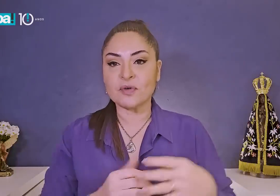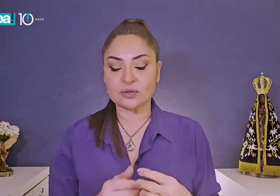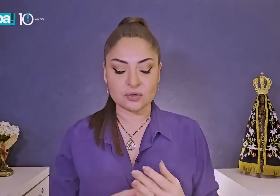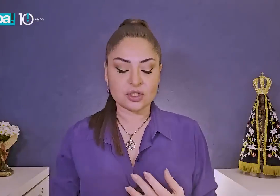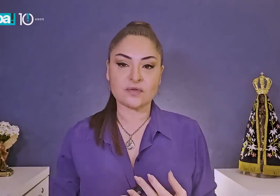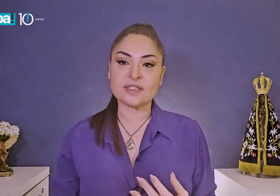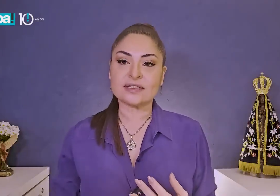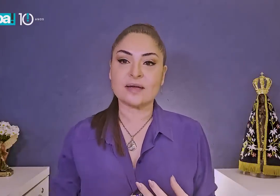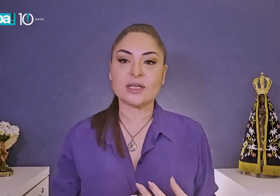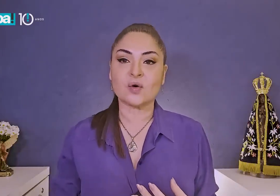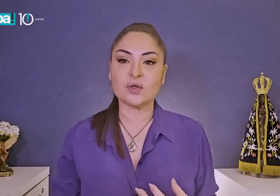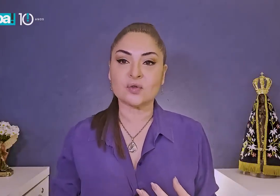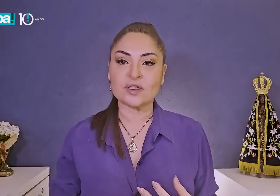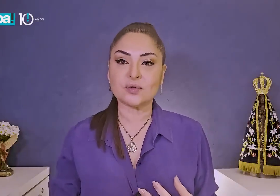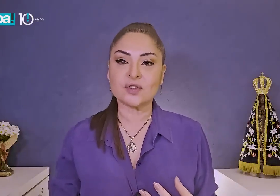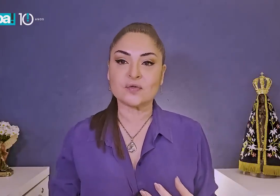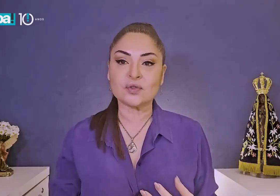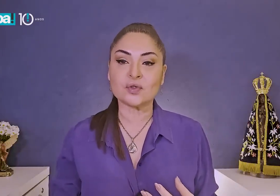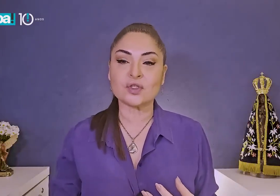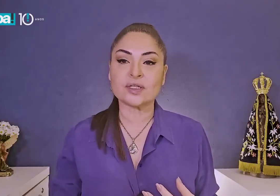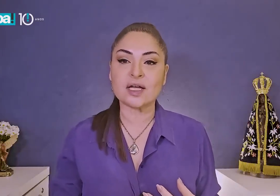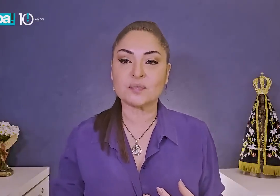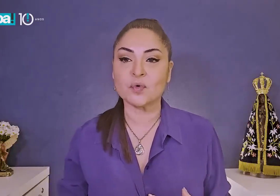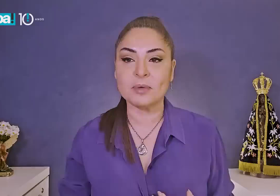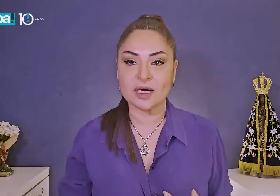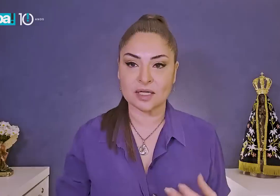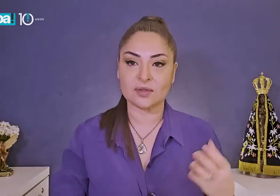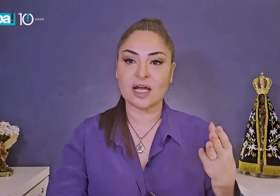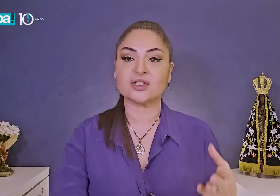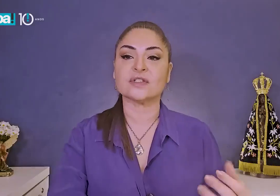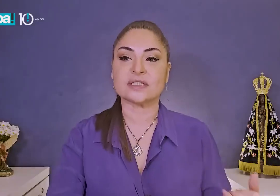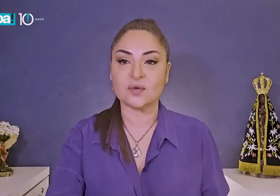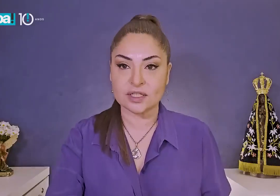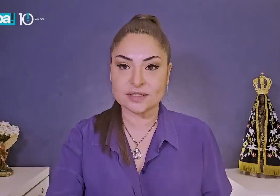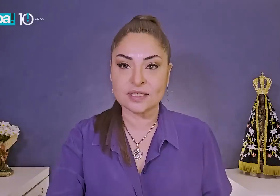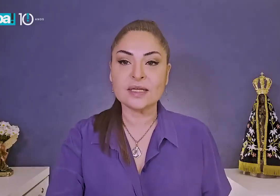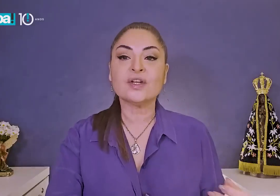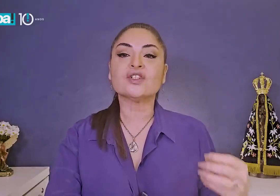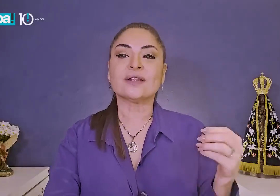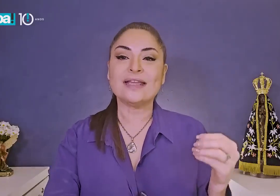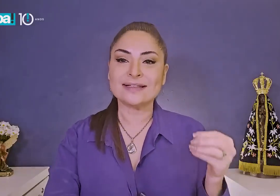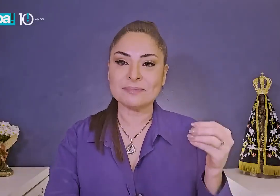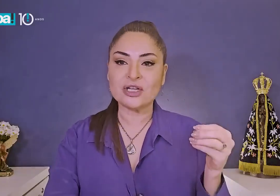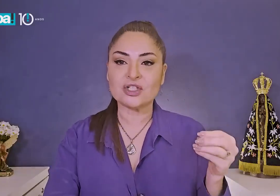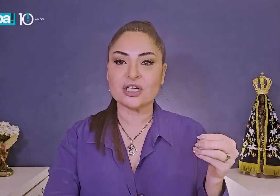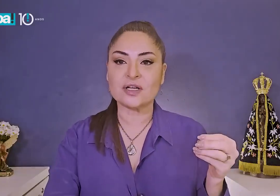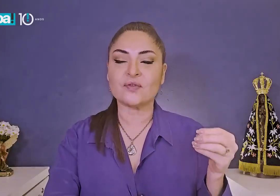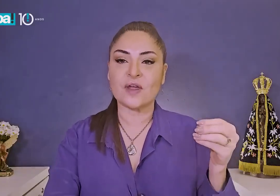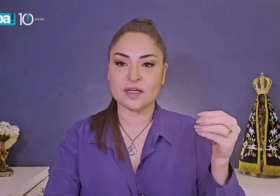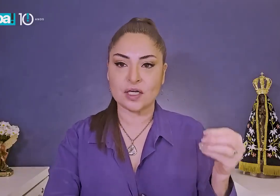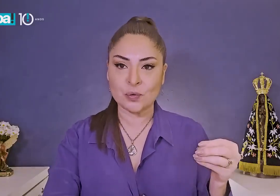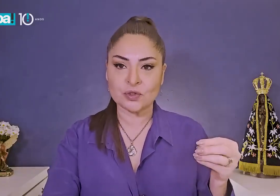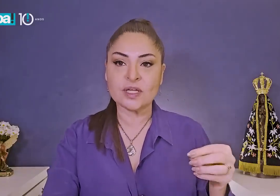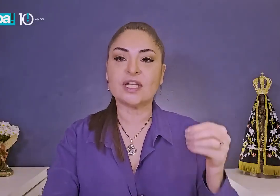de ir para o fato do dia, vocês sabem que agora eu estou fazendo um serviço de utilidade pública aqui no Narrativas Antagonista, de